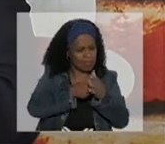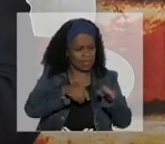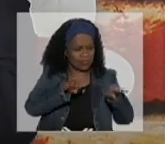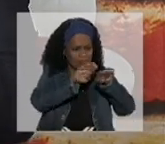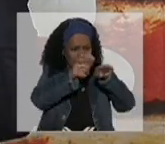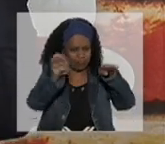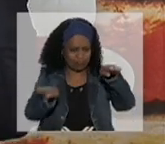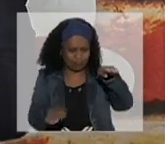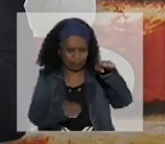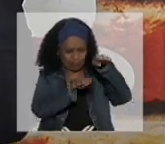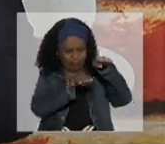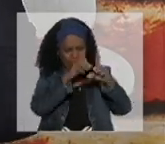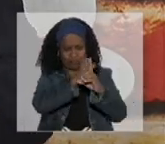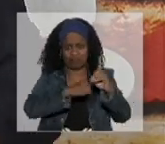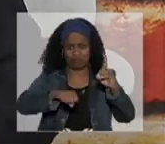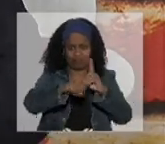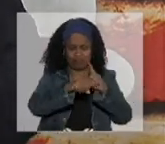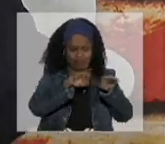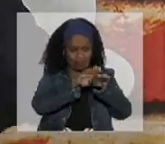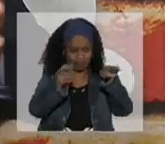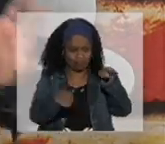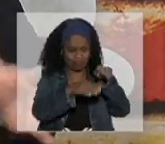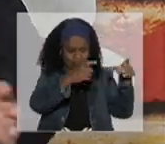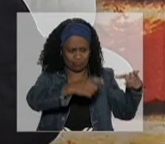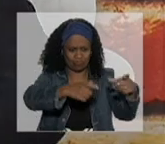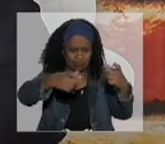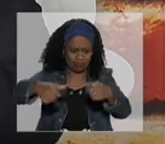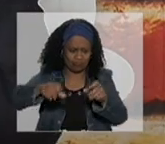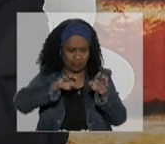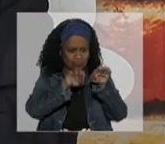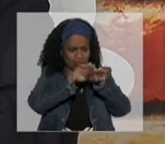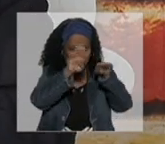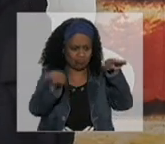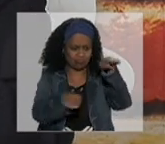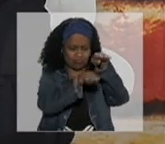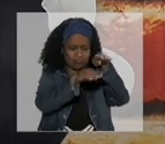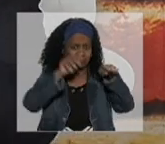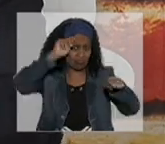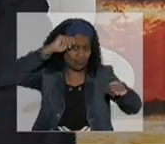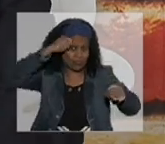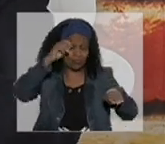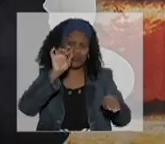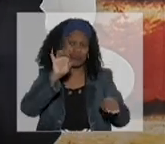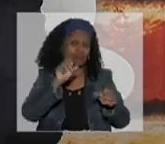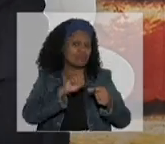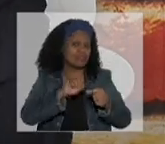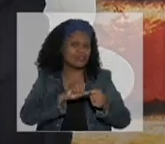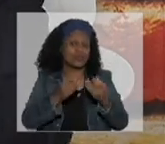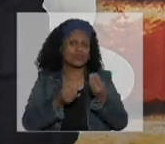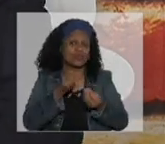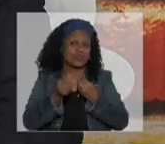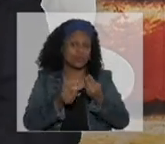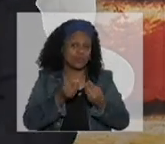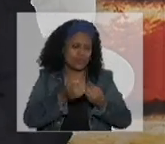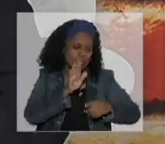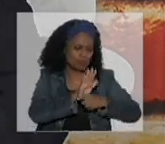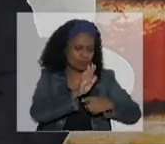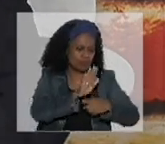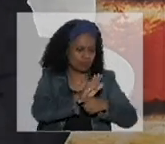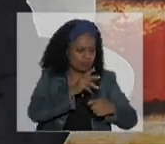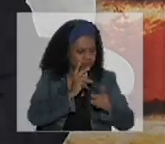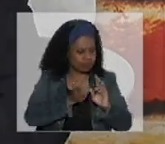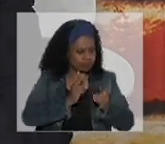desigualdade, desigualdade social, desigualdade regional, desigualdade racial, só se faz através de